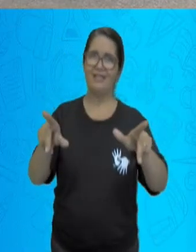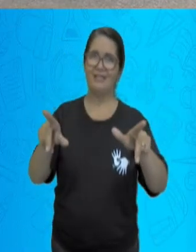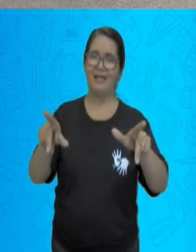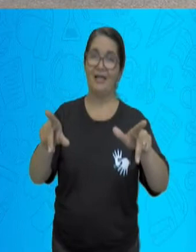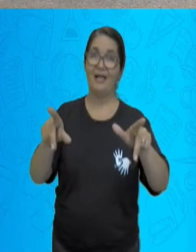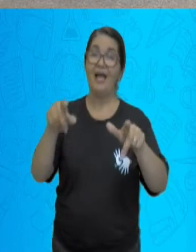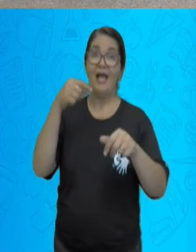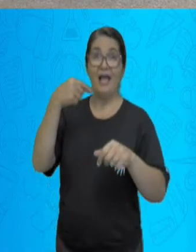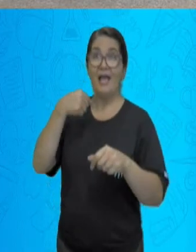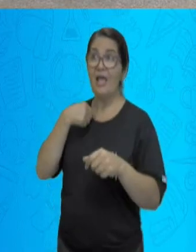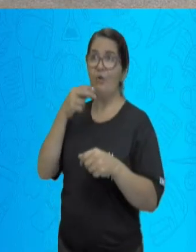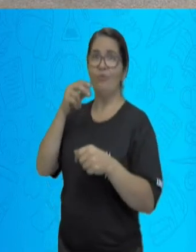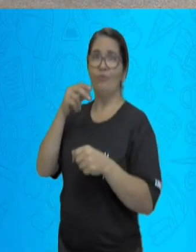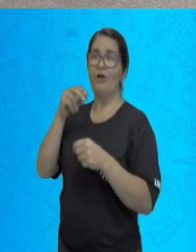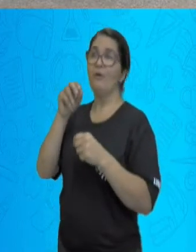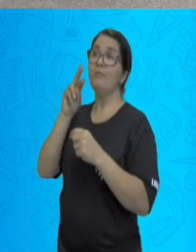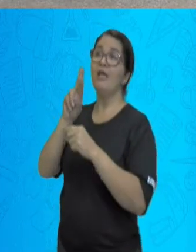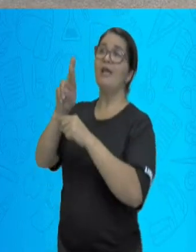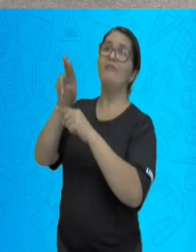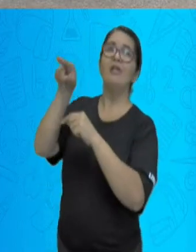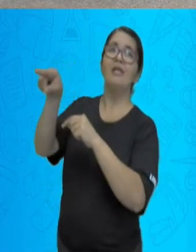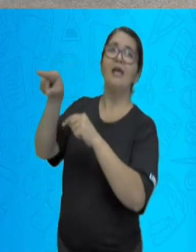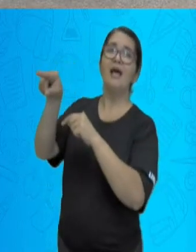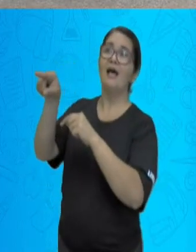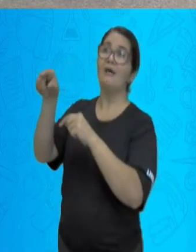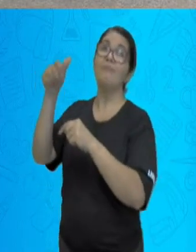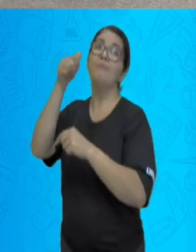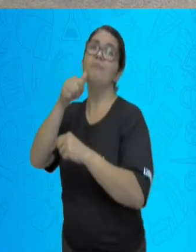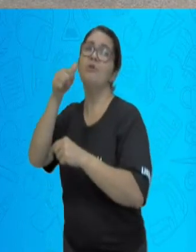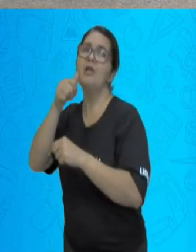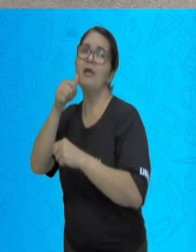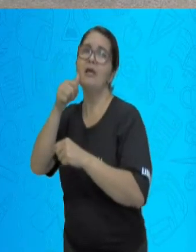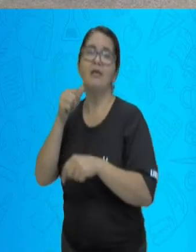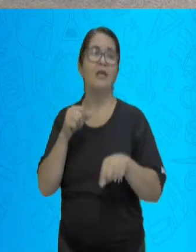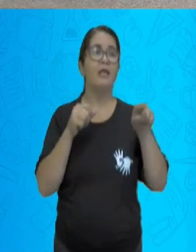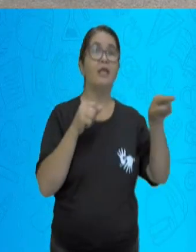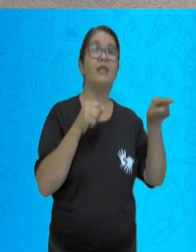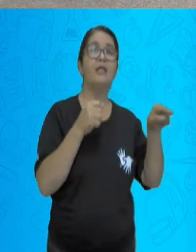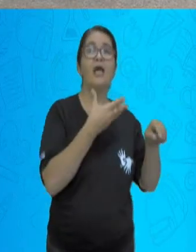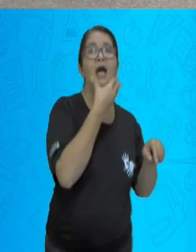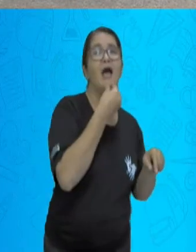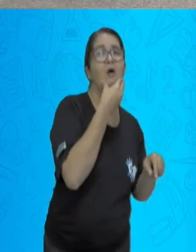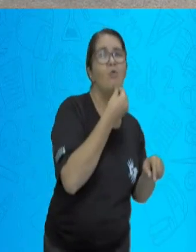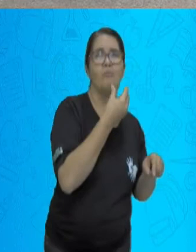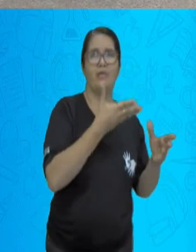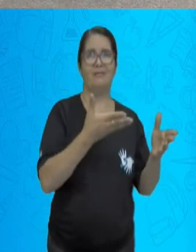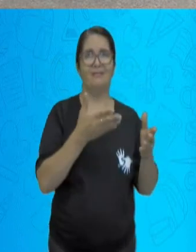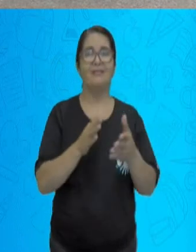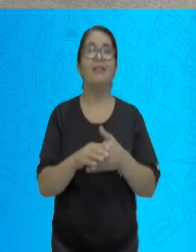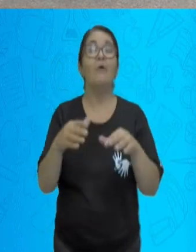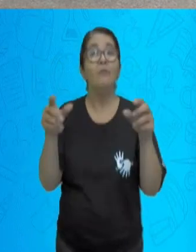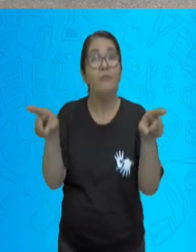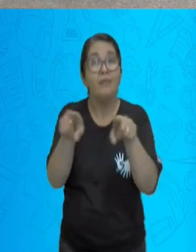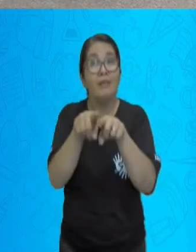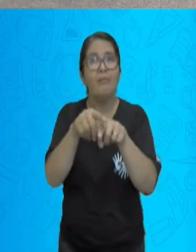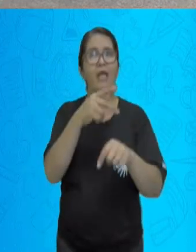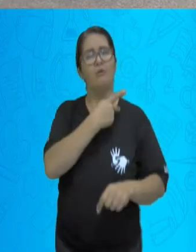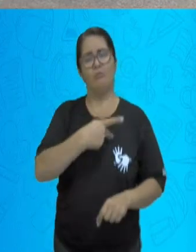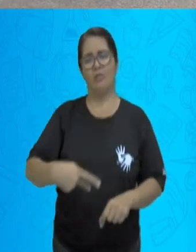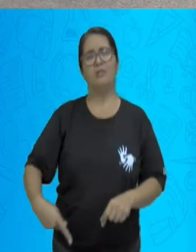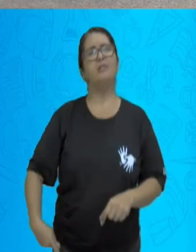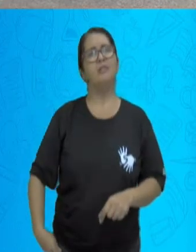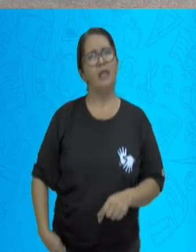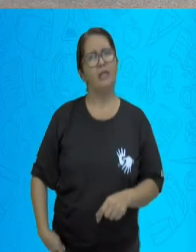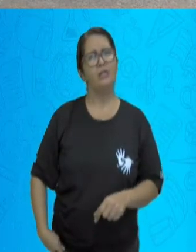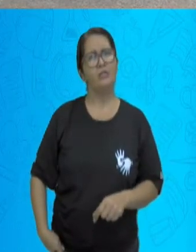gênero. Chama bastante atenção e é o caso da palavra presidente. A palavra